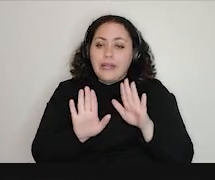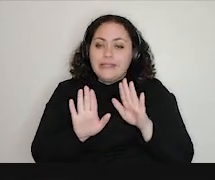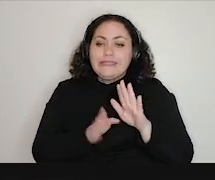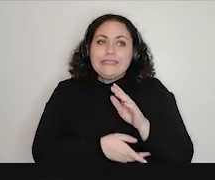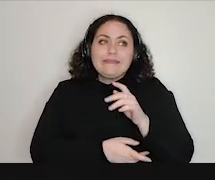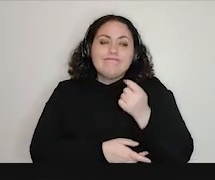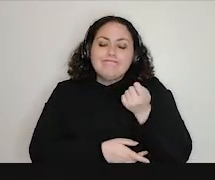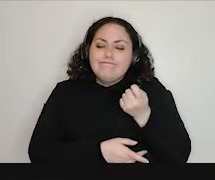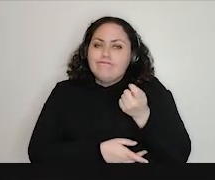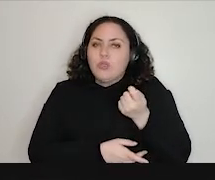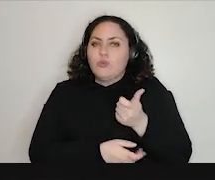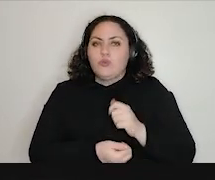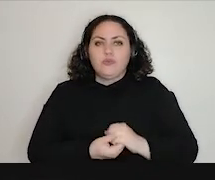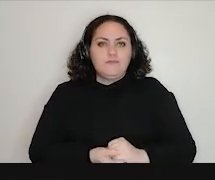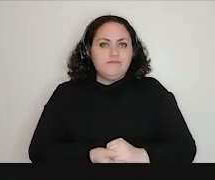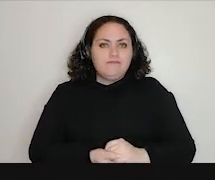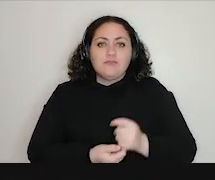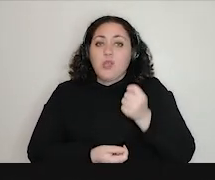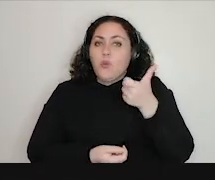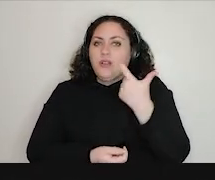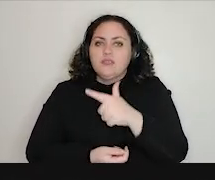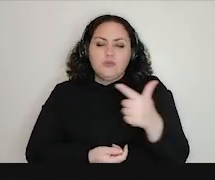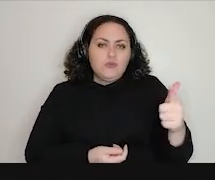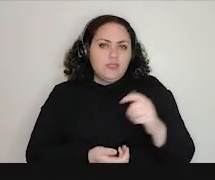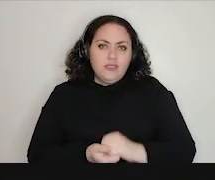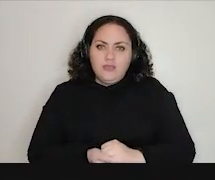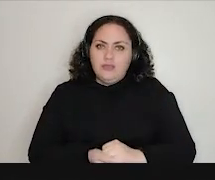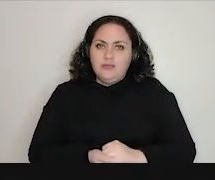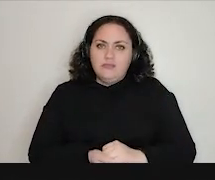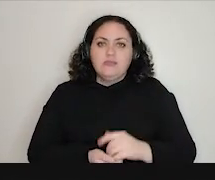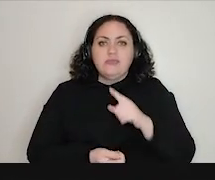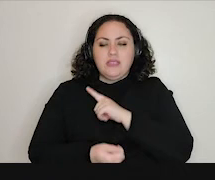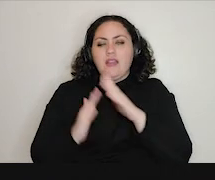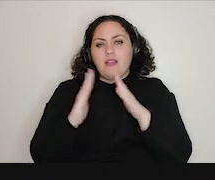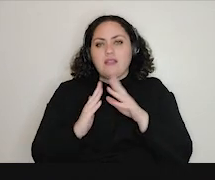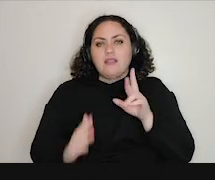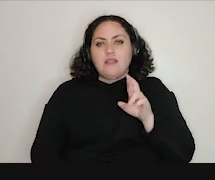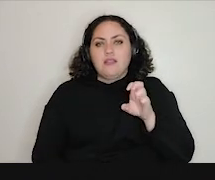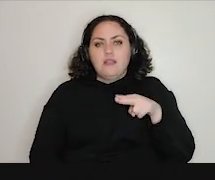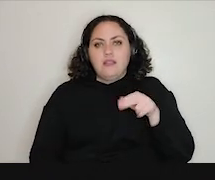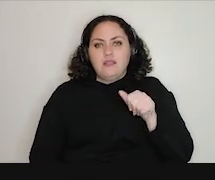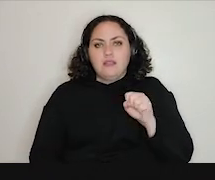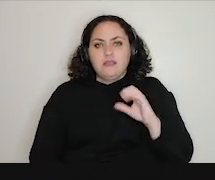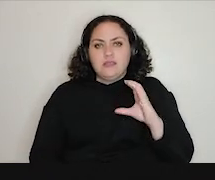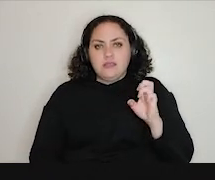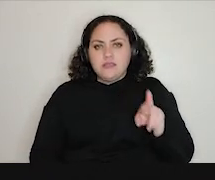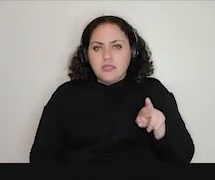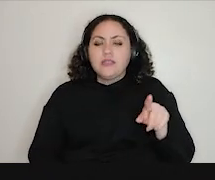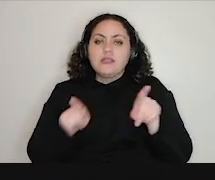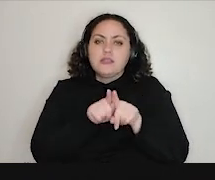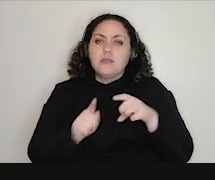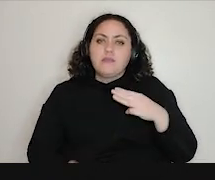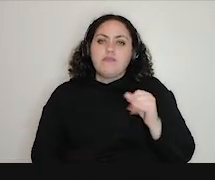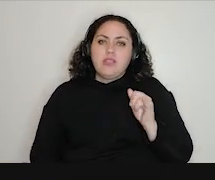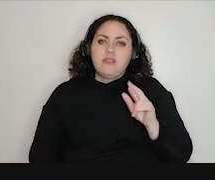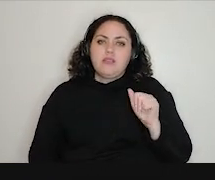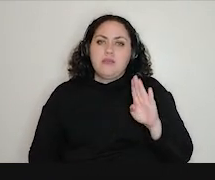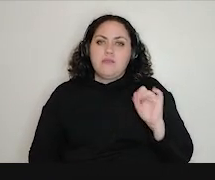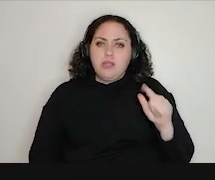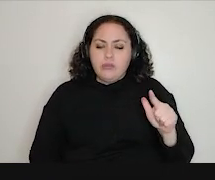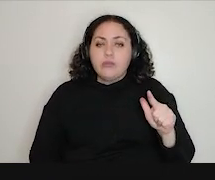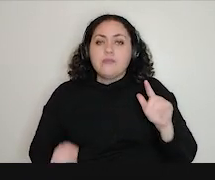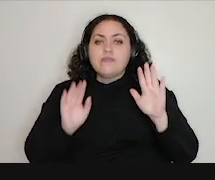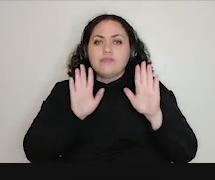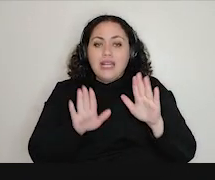é muito pouco, não é praticamente inexistente. Tem a Casa Renascer, tem a Mirabal, mas ainda